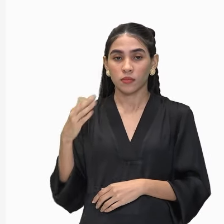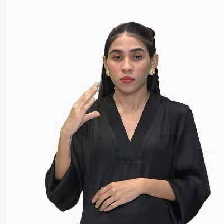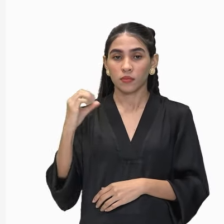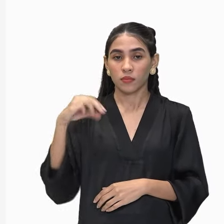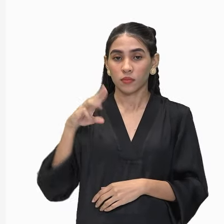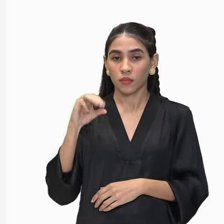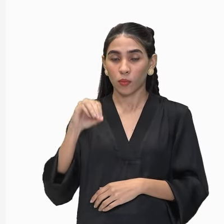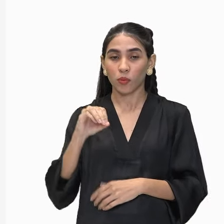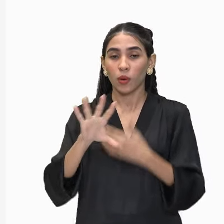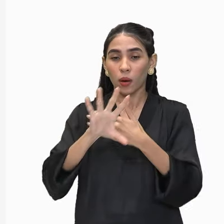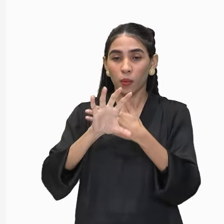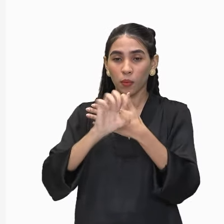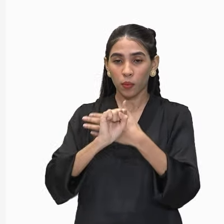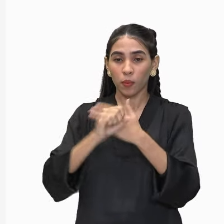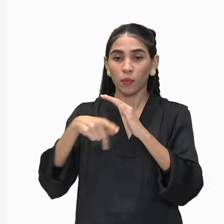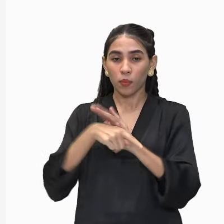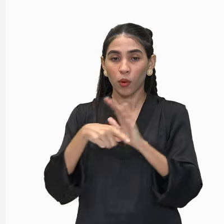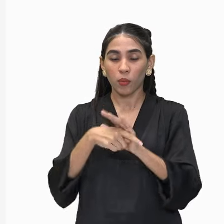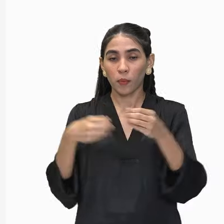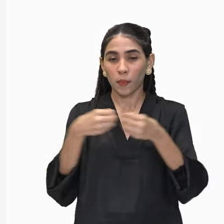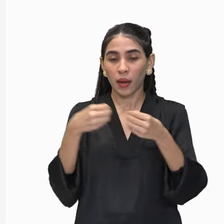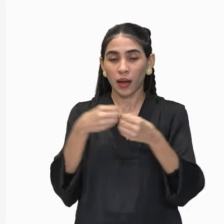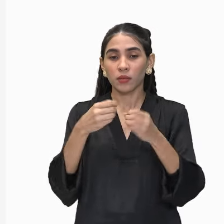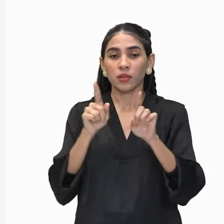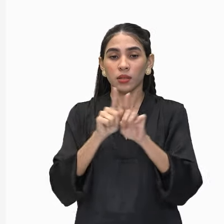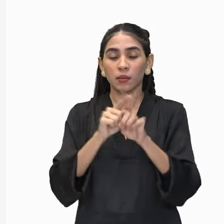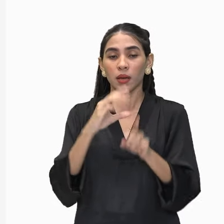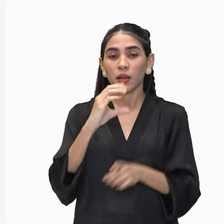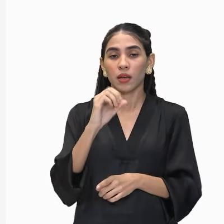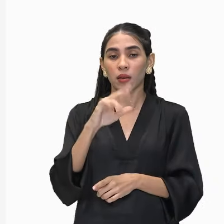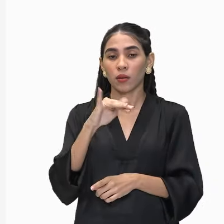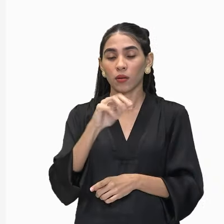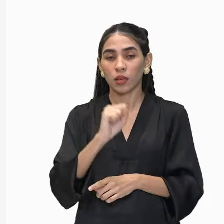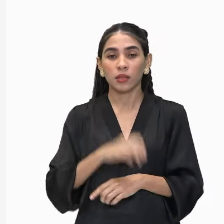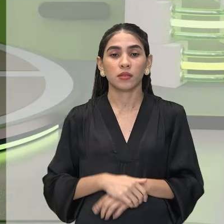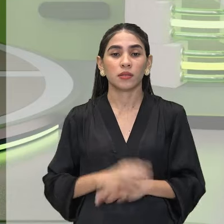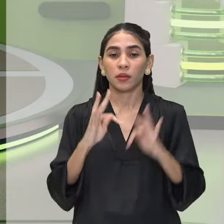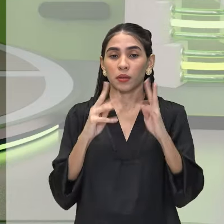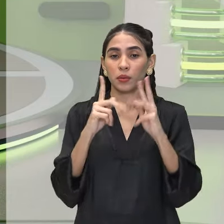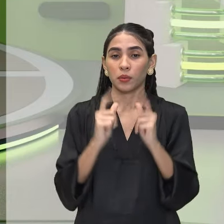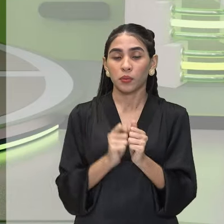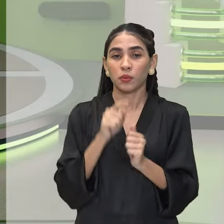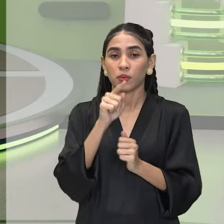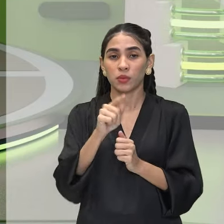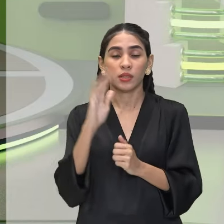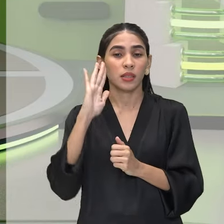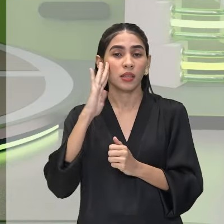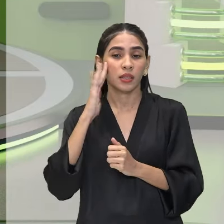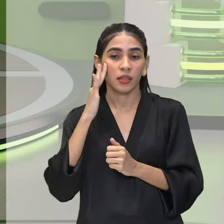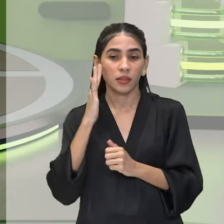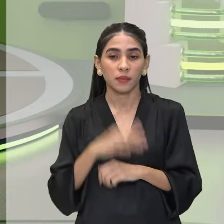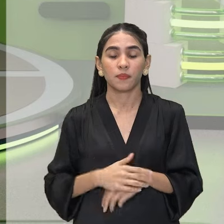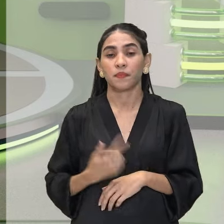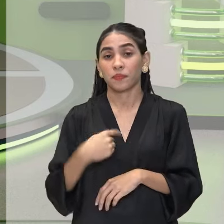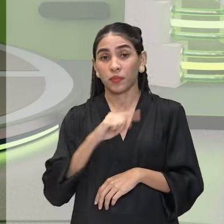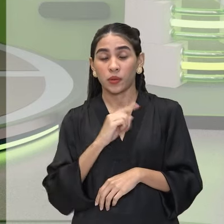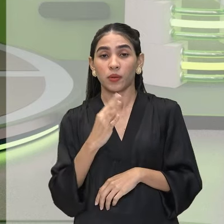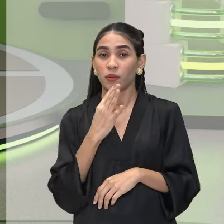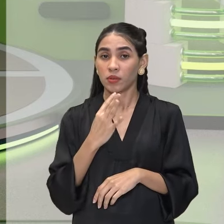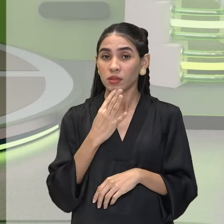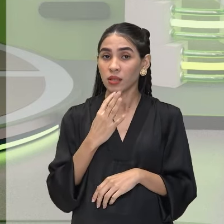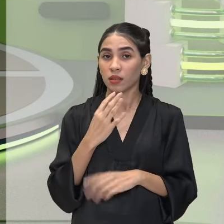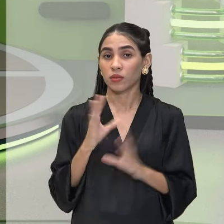e vive em recifes de corais. Então, tudo isso aí, para vocês entenderem que a gente está conhecendo